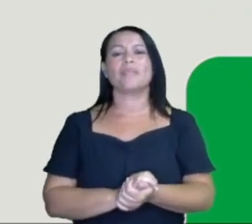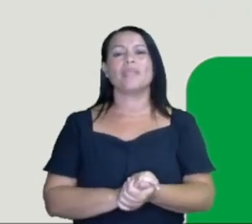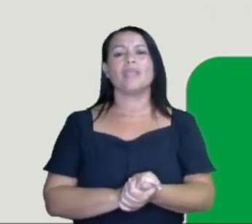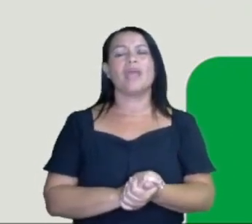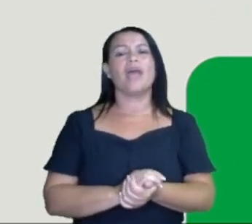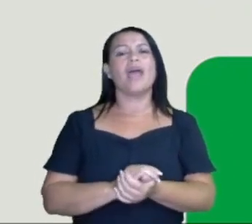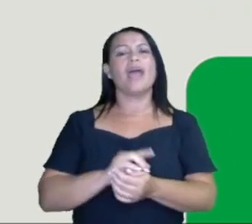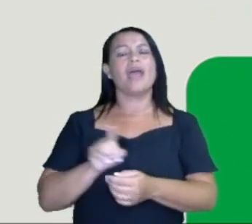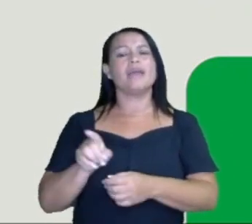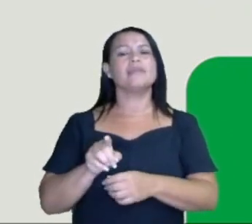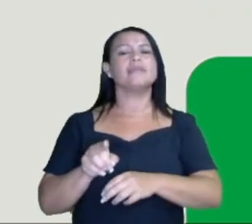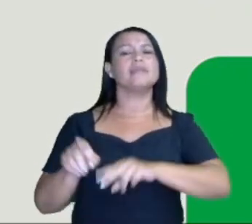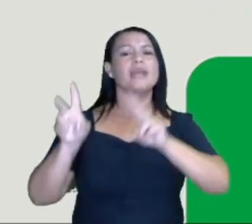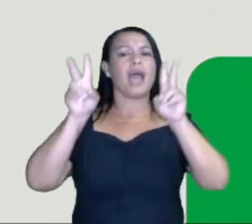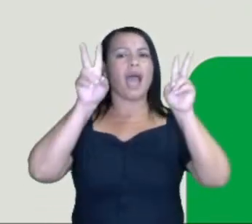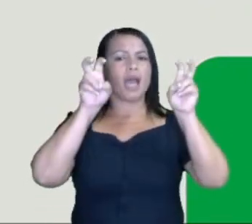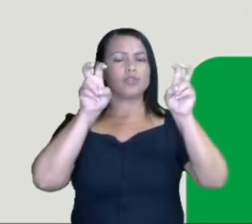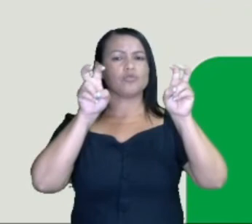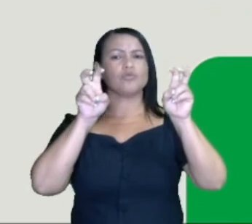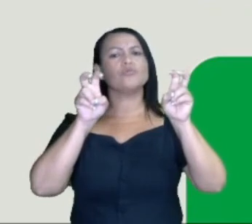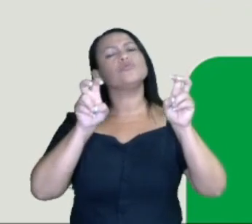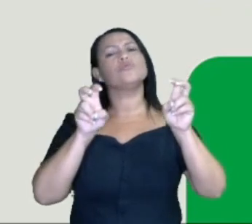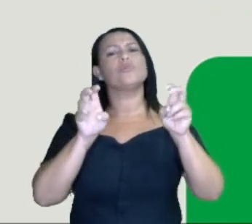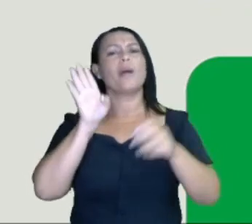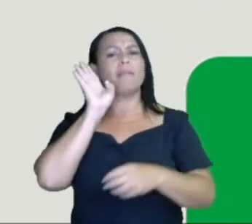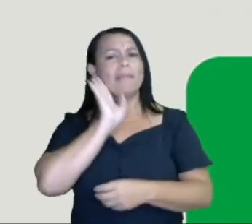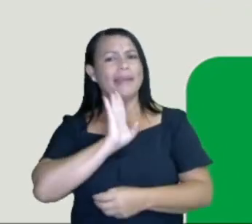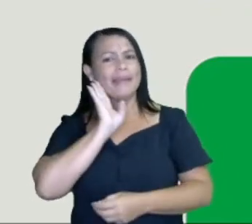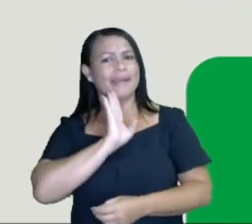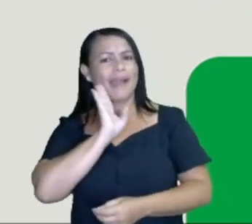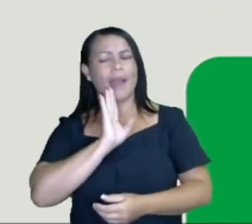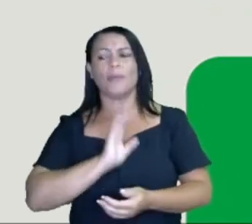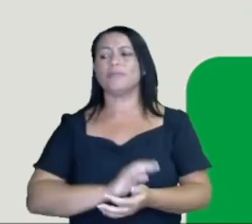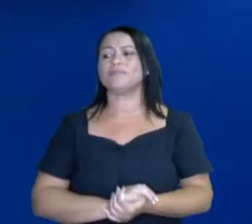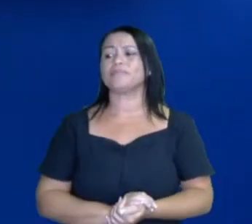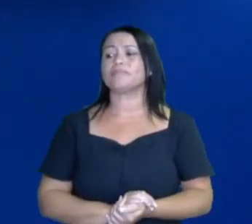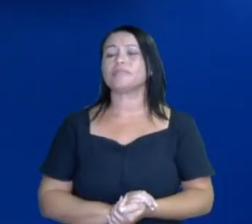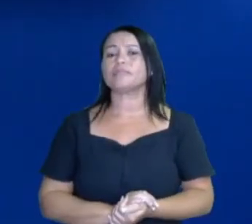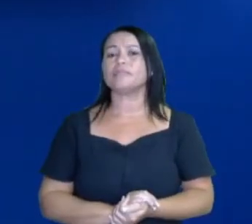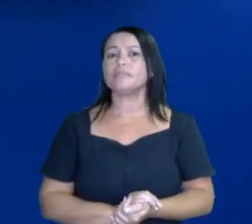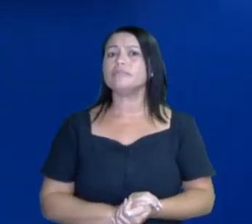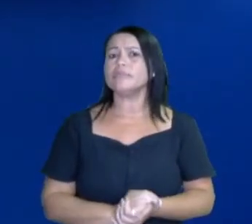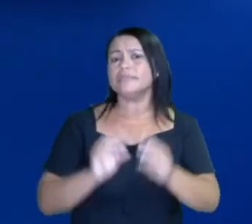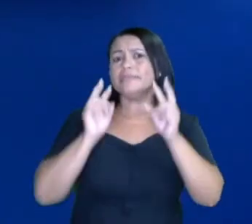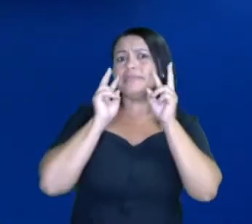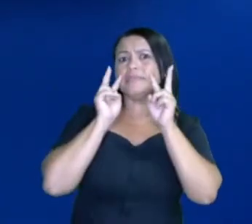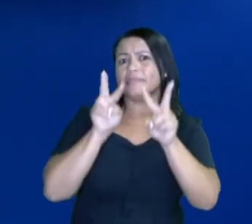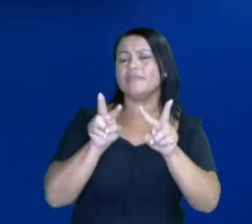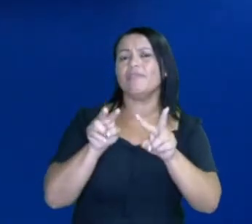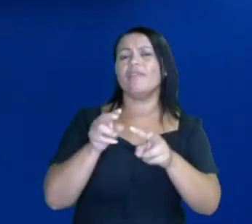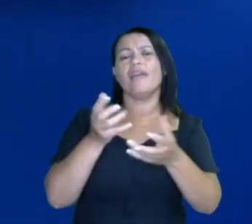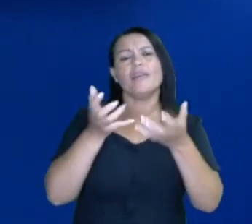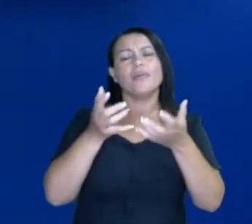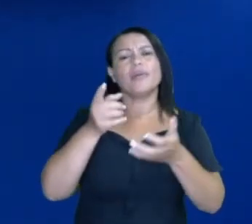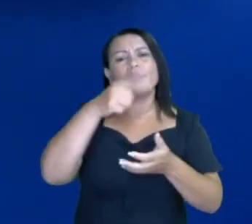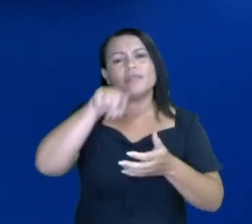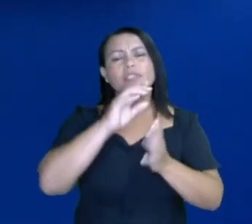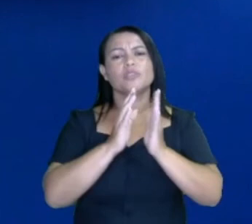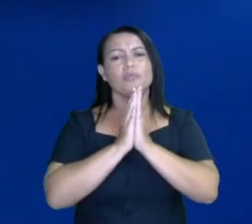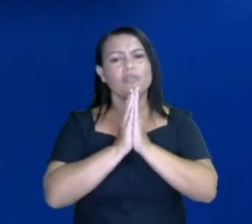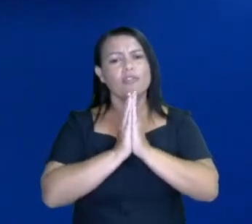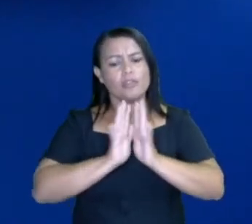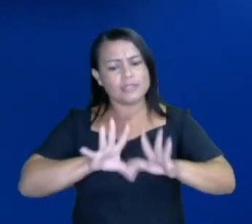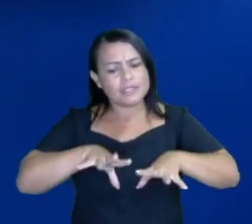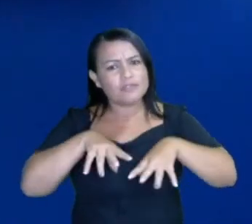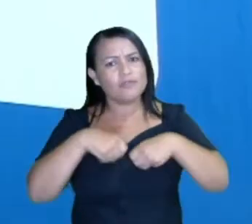esse assunto é um assunto muito legal de se ver. Eu quero que vocês estudem